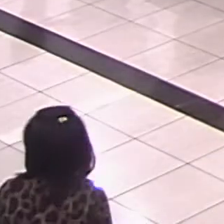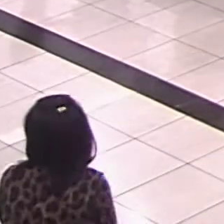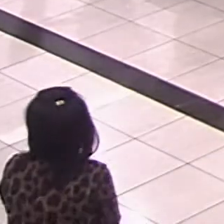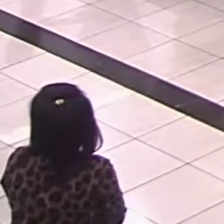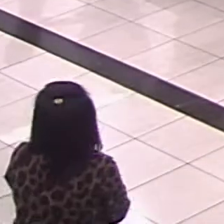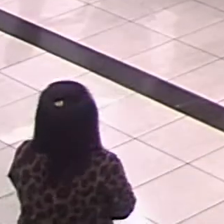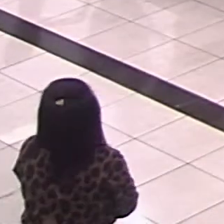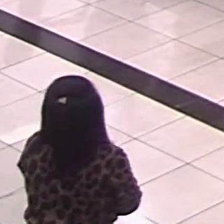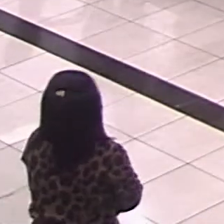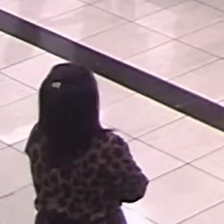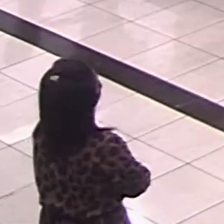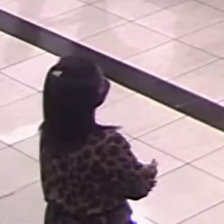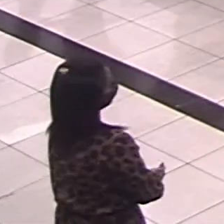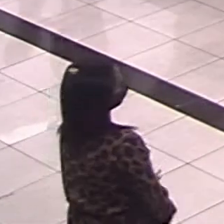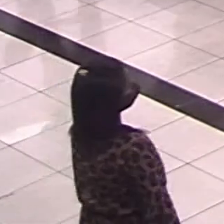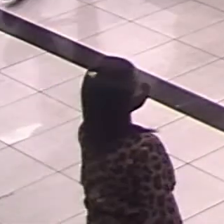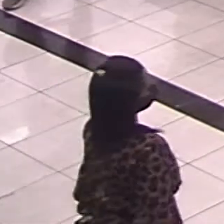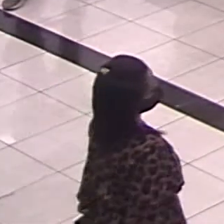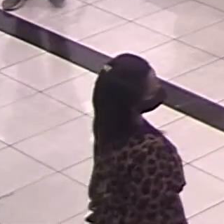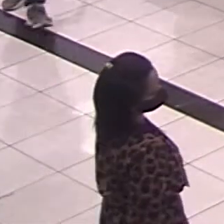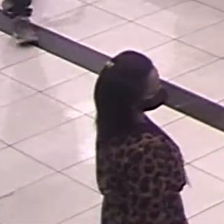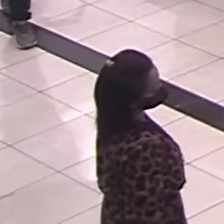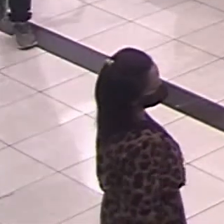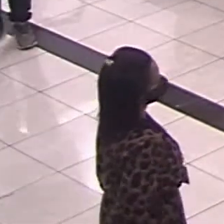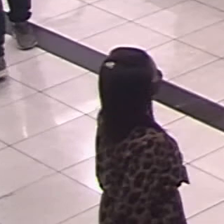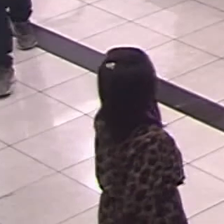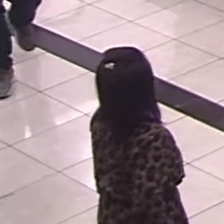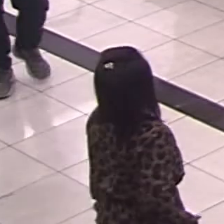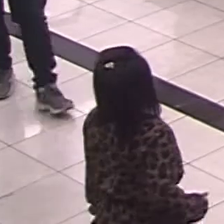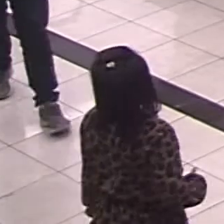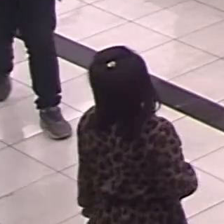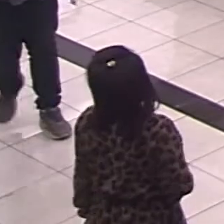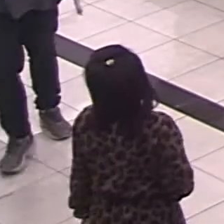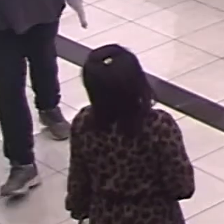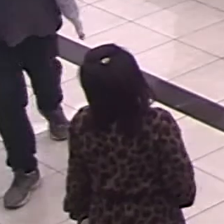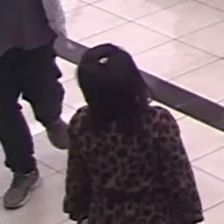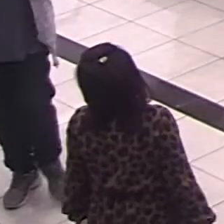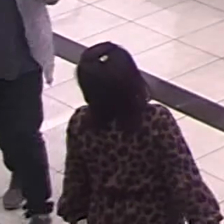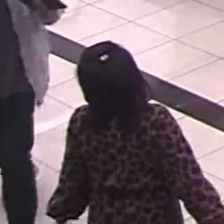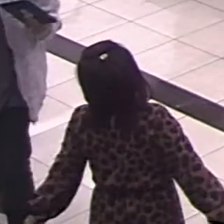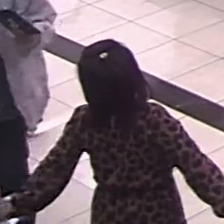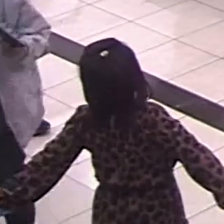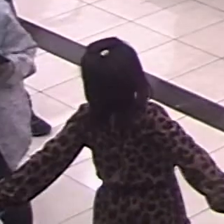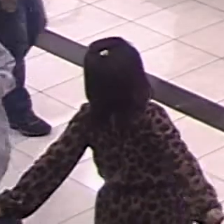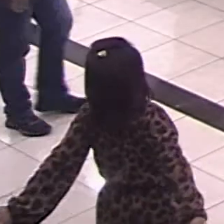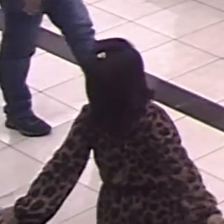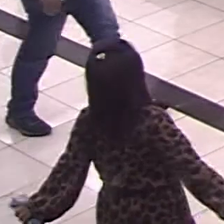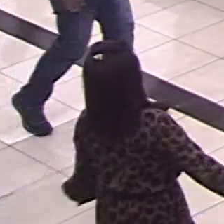Aí você tem que fazer o projeto de resolução, hein? Tá.